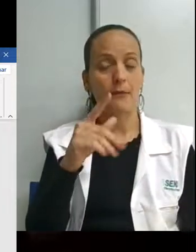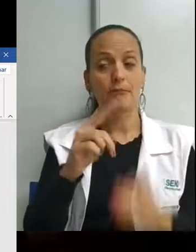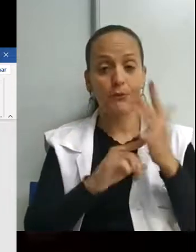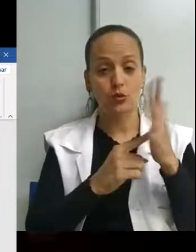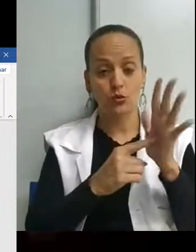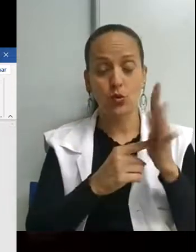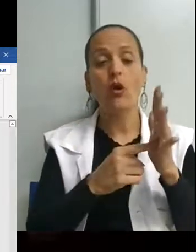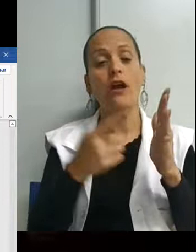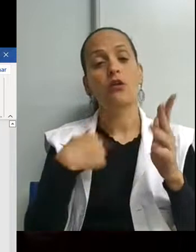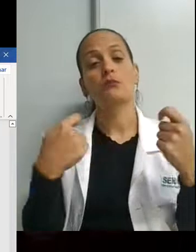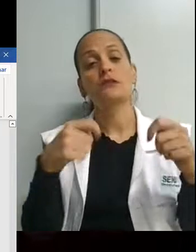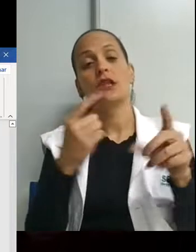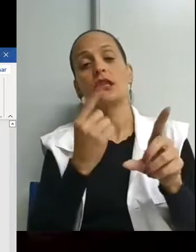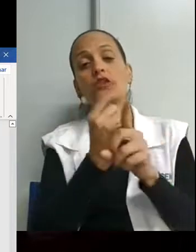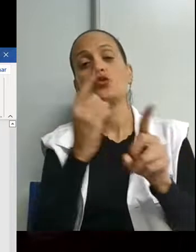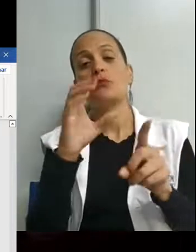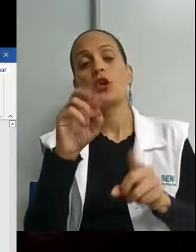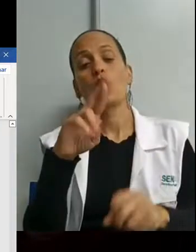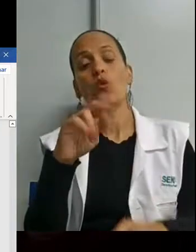corrente elétrica aqui, no caso, é